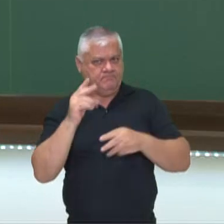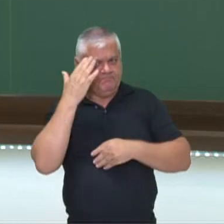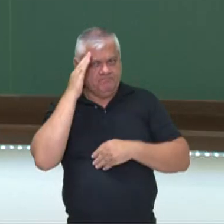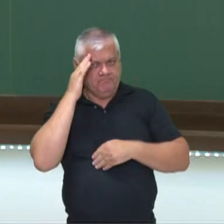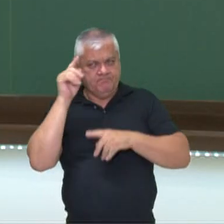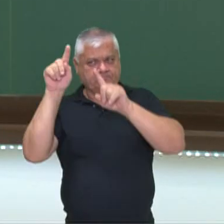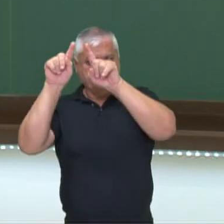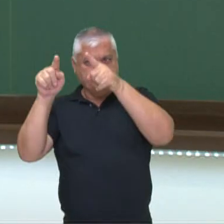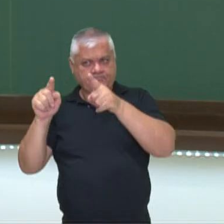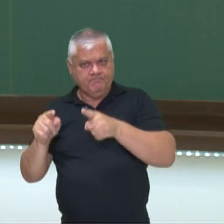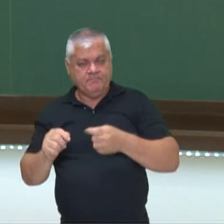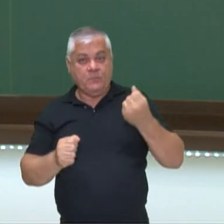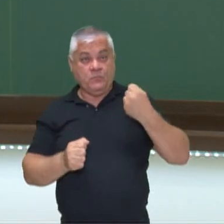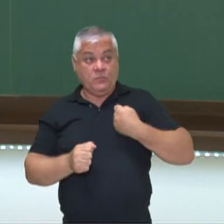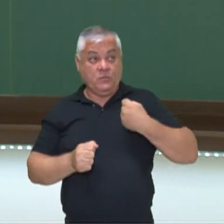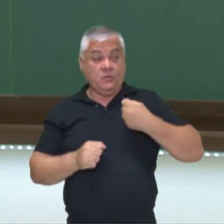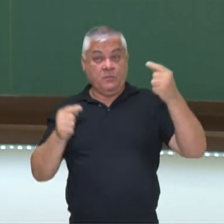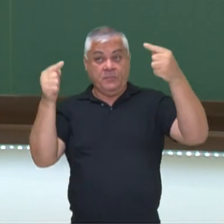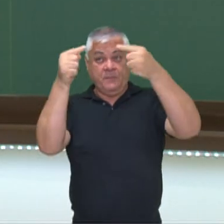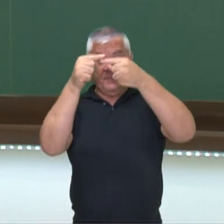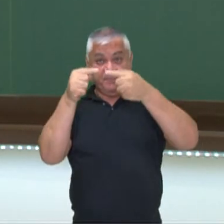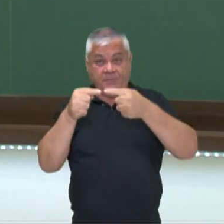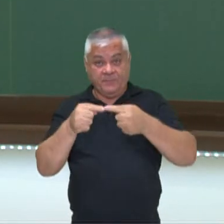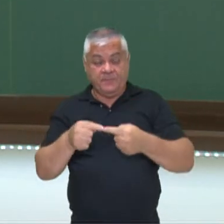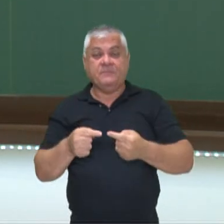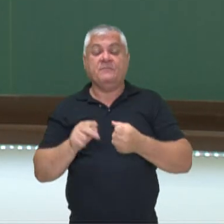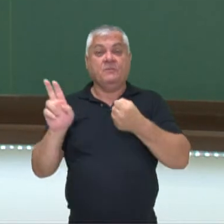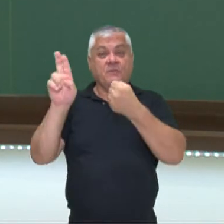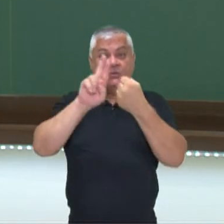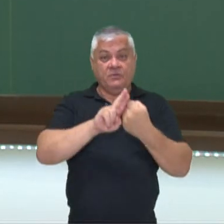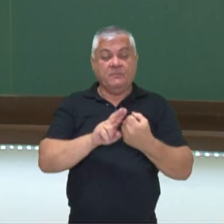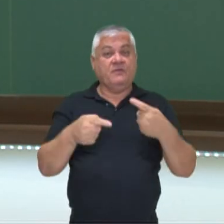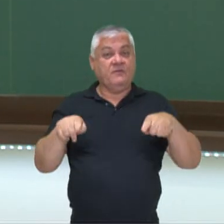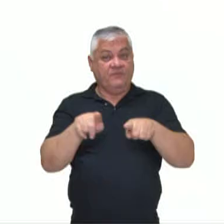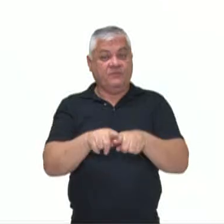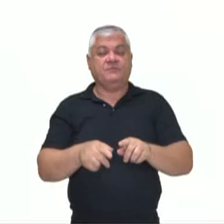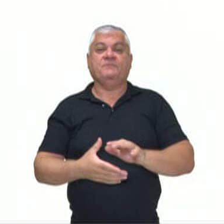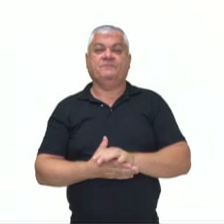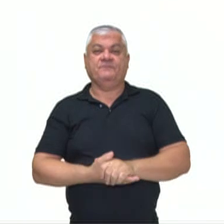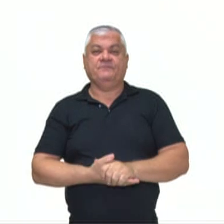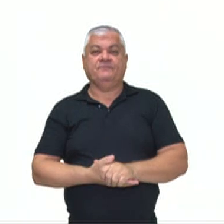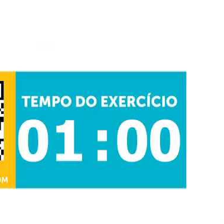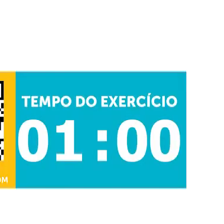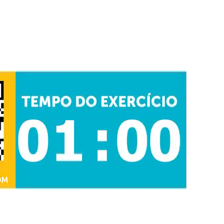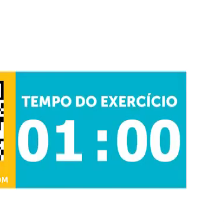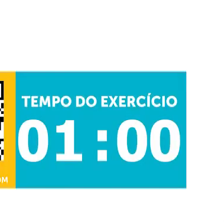o sujeito correspondente, ou melhor, o pronome pessoal correspondente e já volvemos.